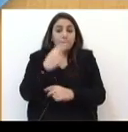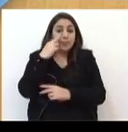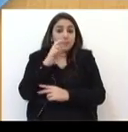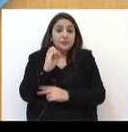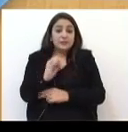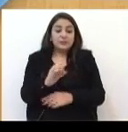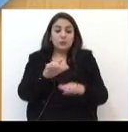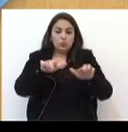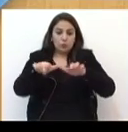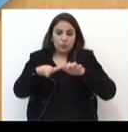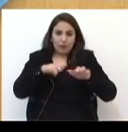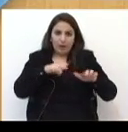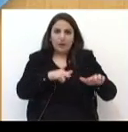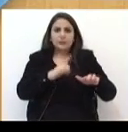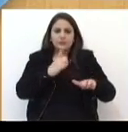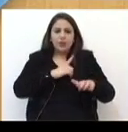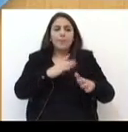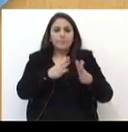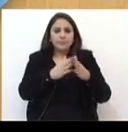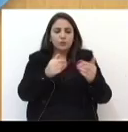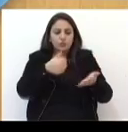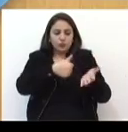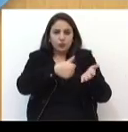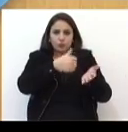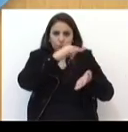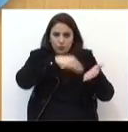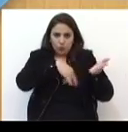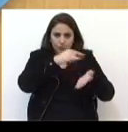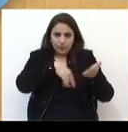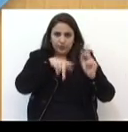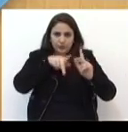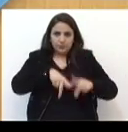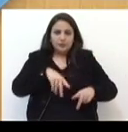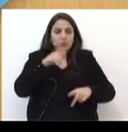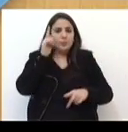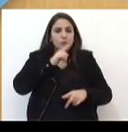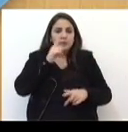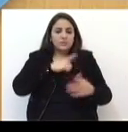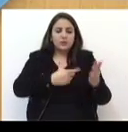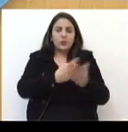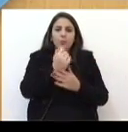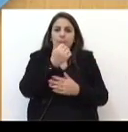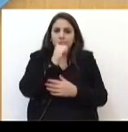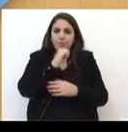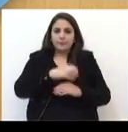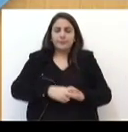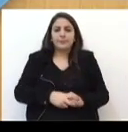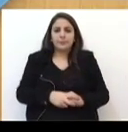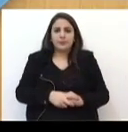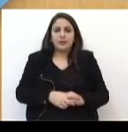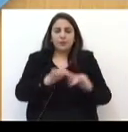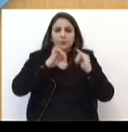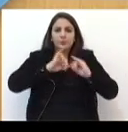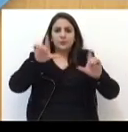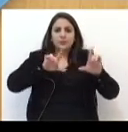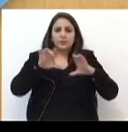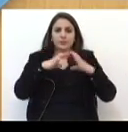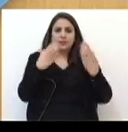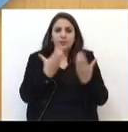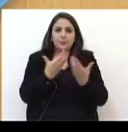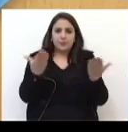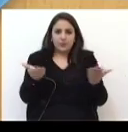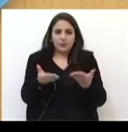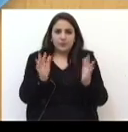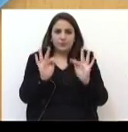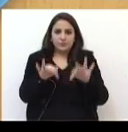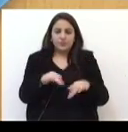para ver se os estabelecimentos estão exigindo a documentação das pessoas para a compra de bebidas. E o Jornal da Câmara